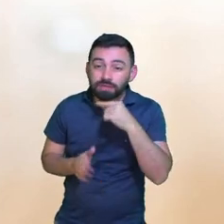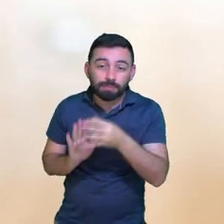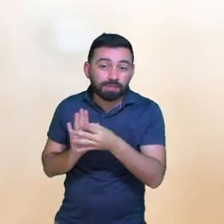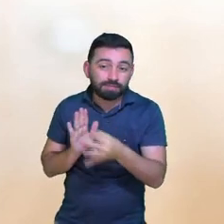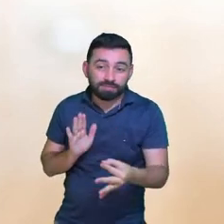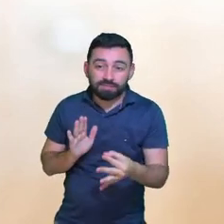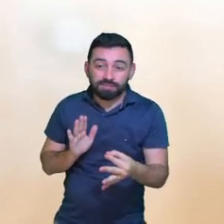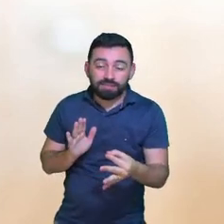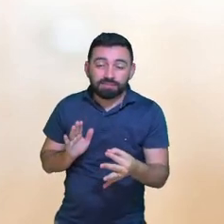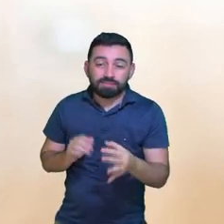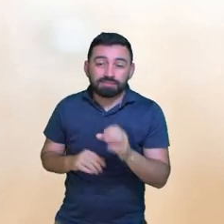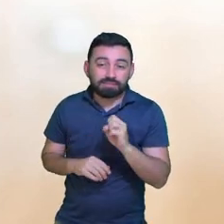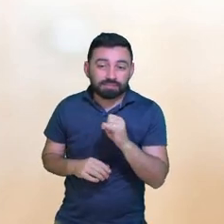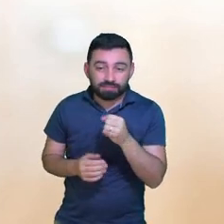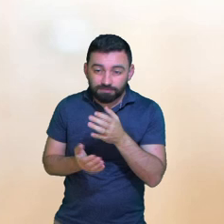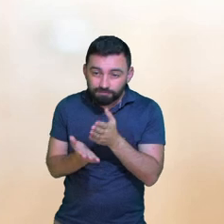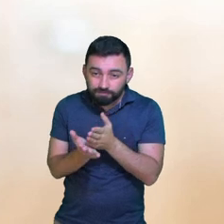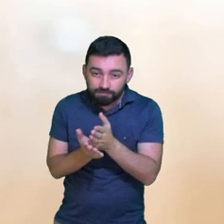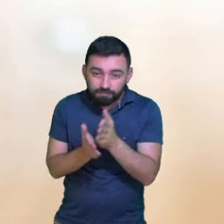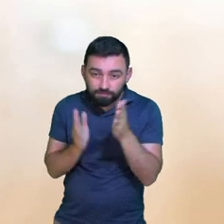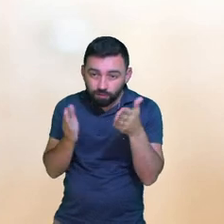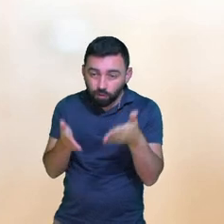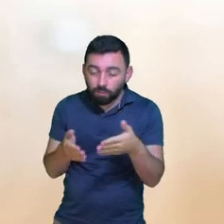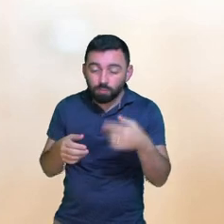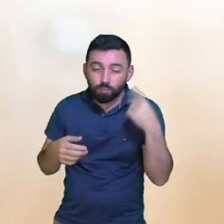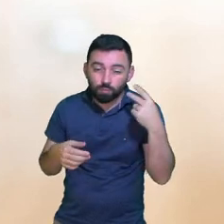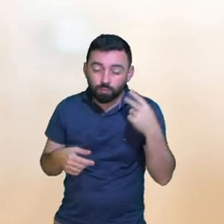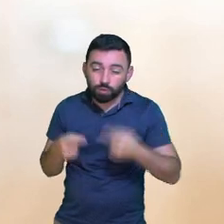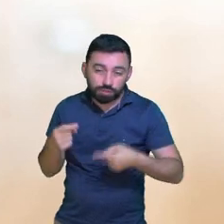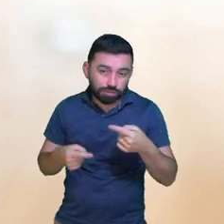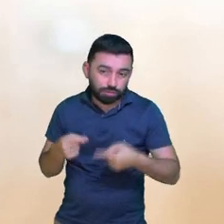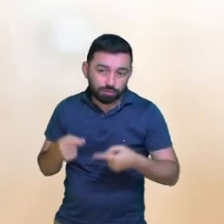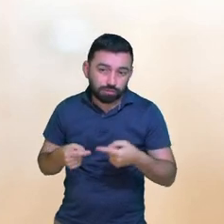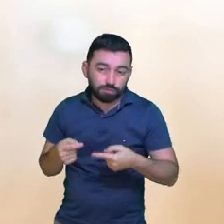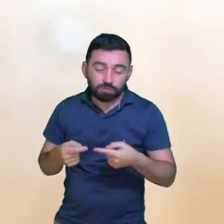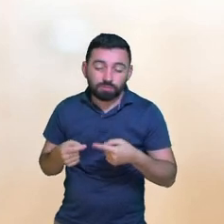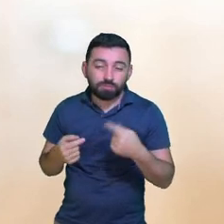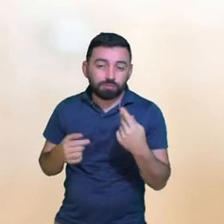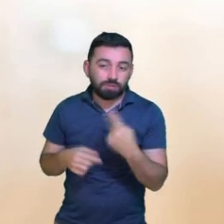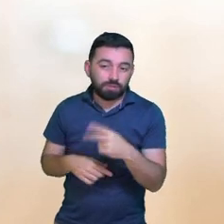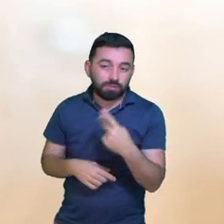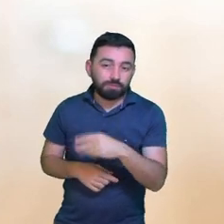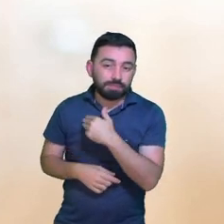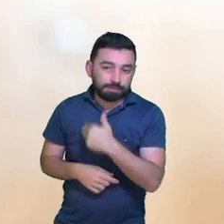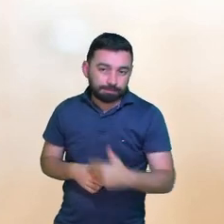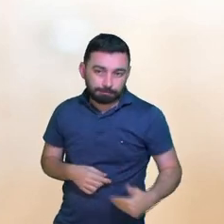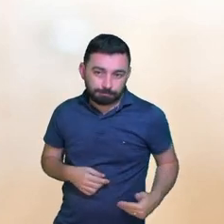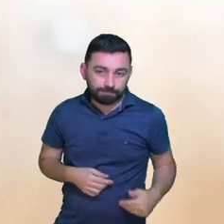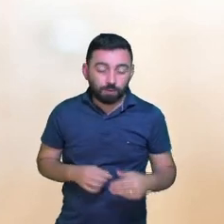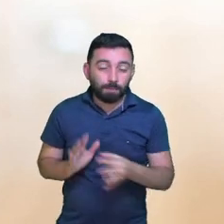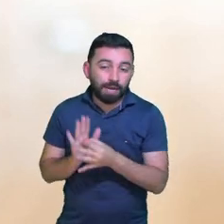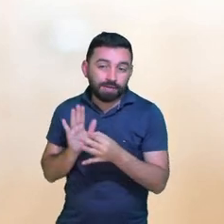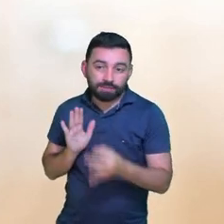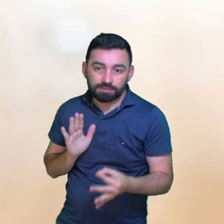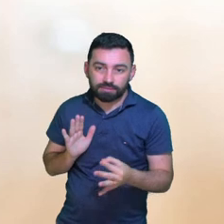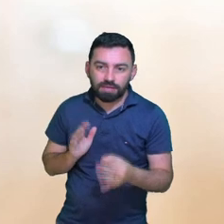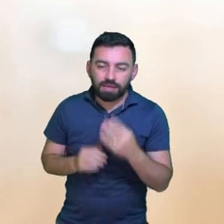não seja direcionado na linha política do ministro obviamente né então o parecer